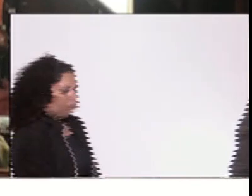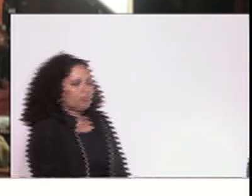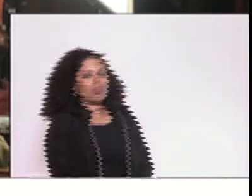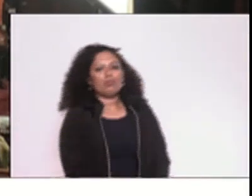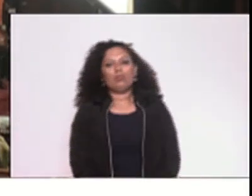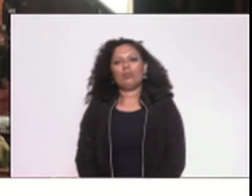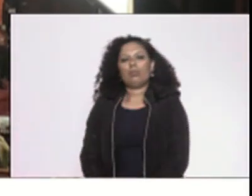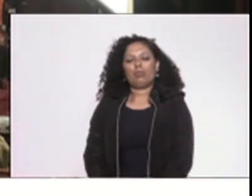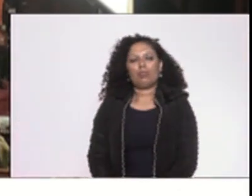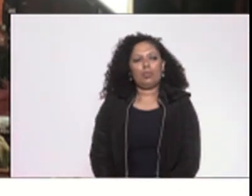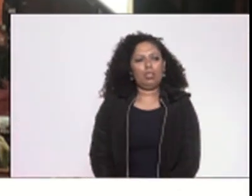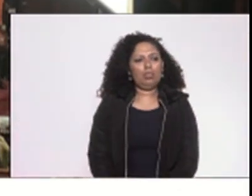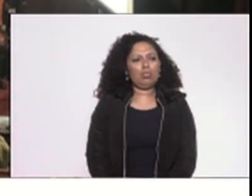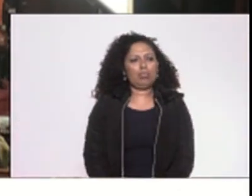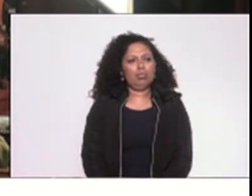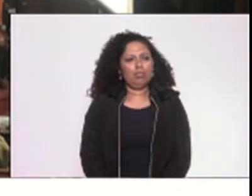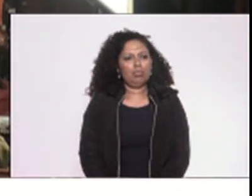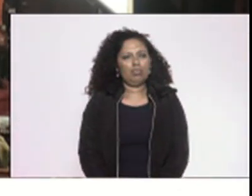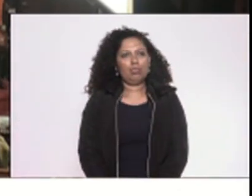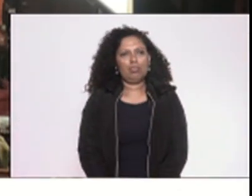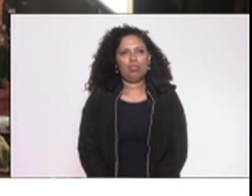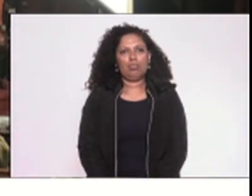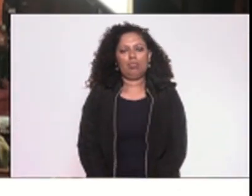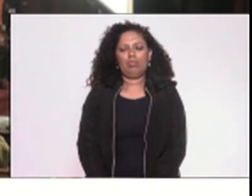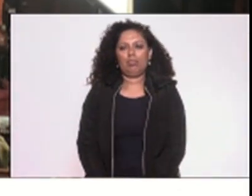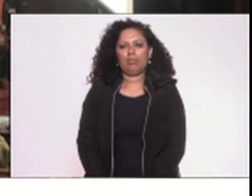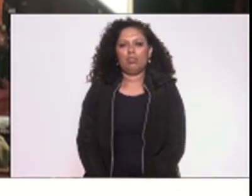ir. Volta.